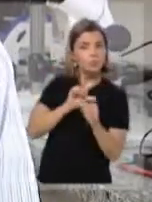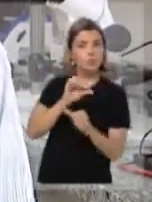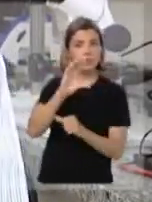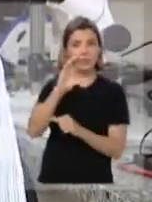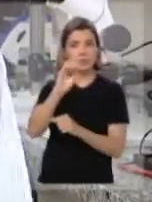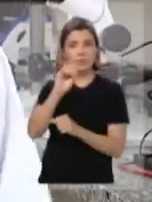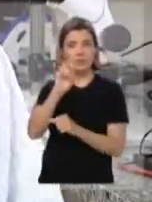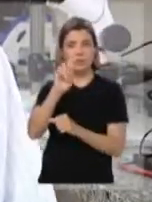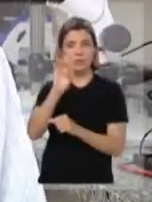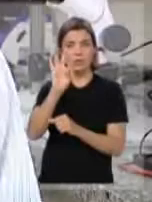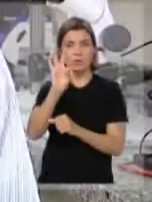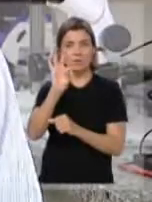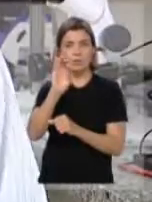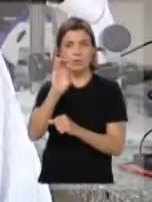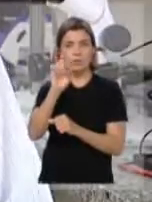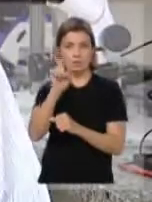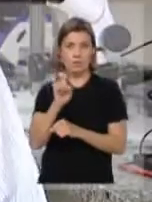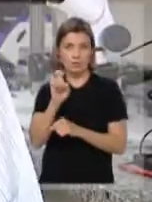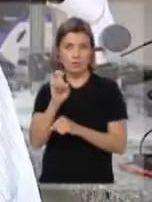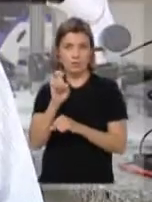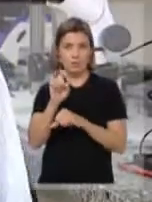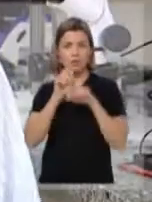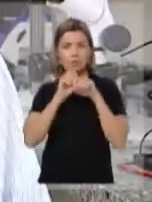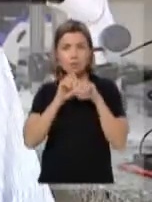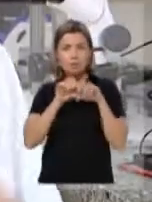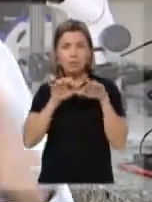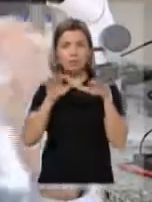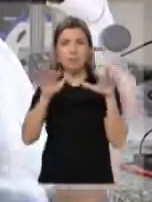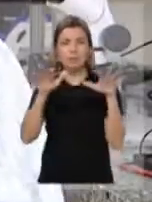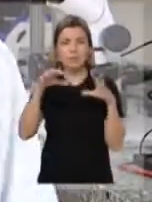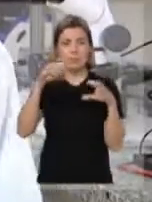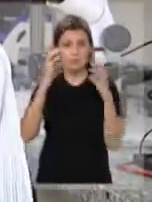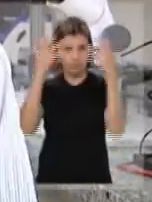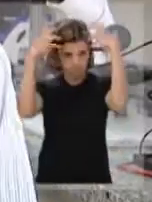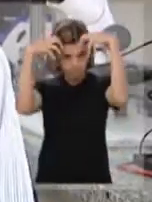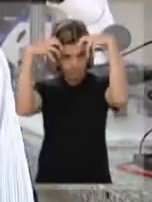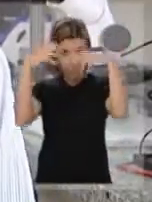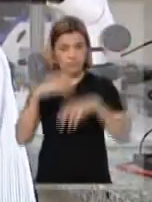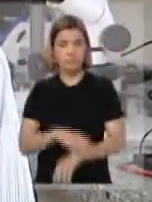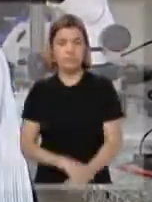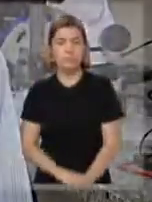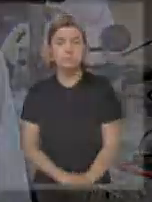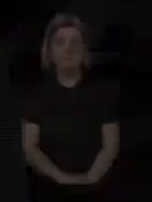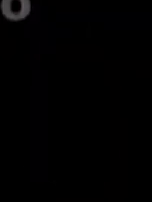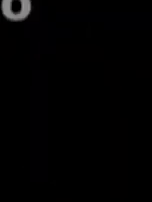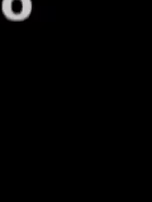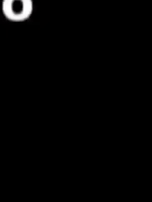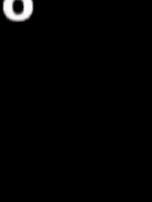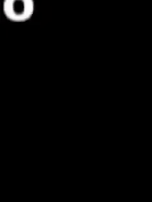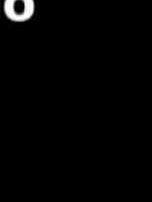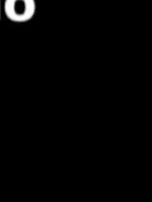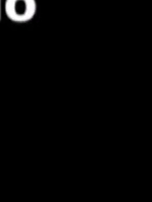informação é processada, codificada e transmitida para outras regiões do cérebro.